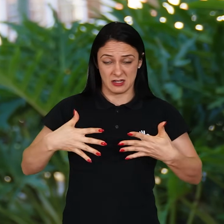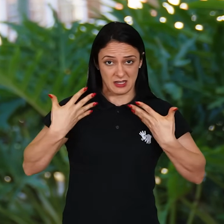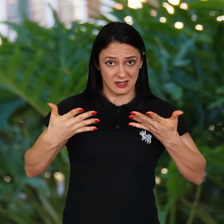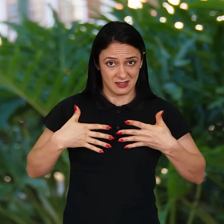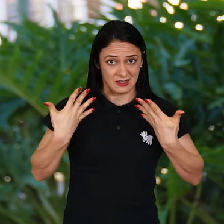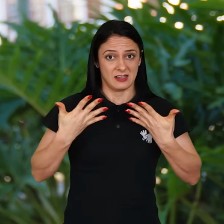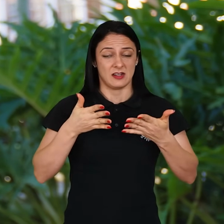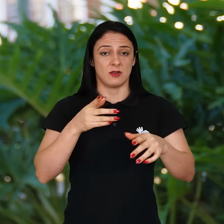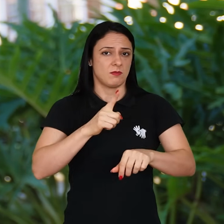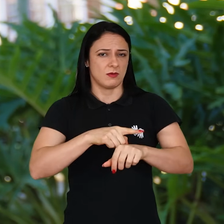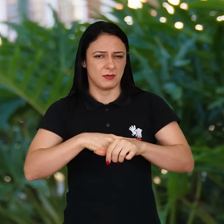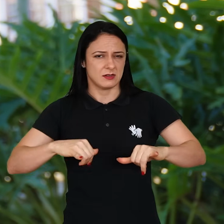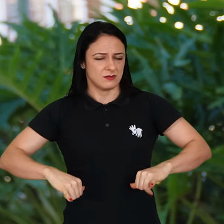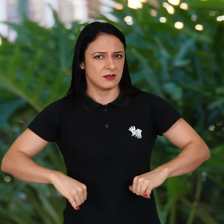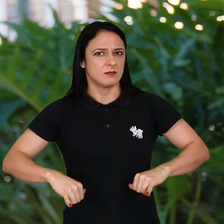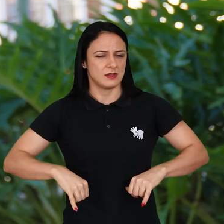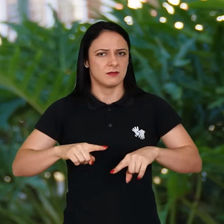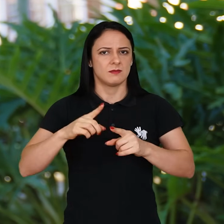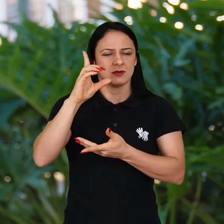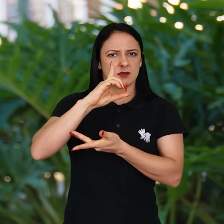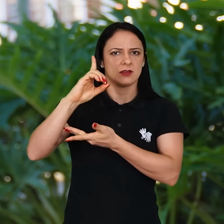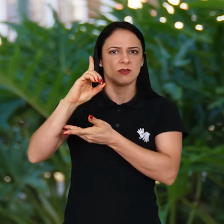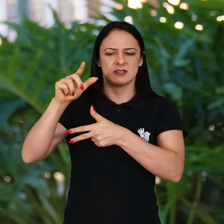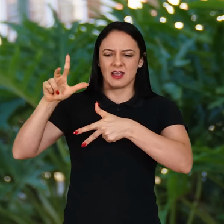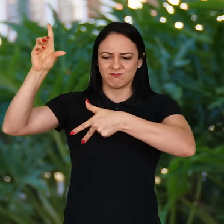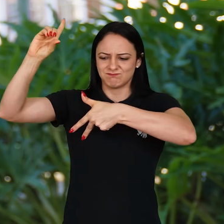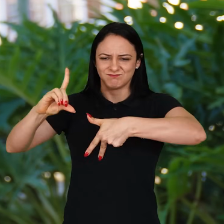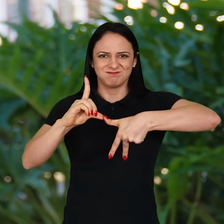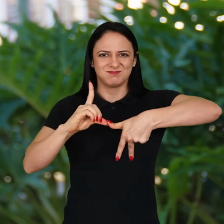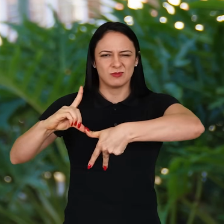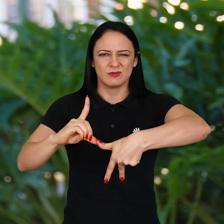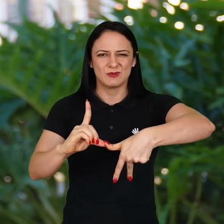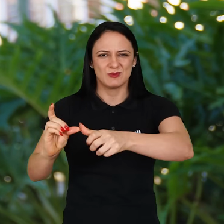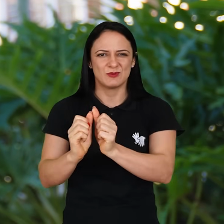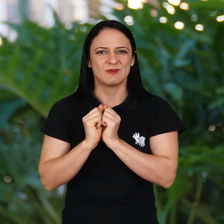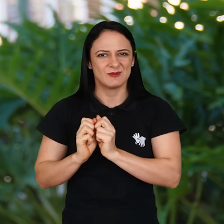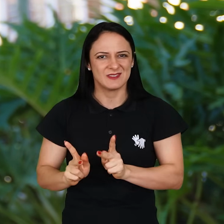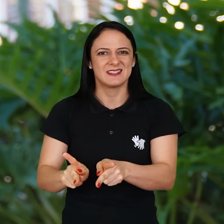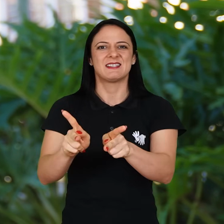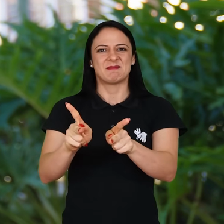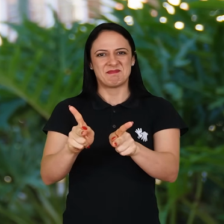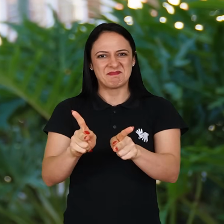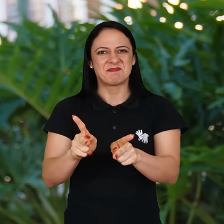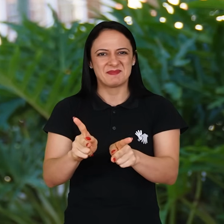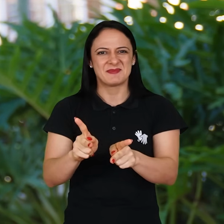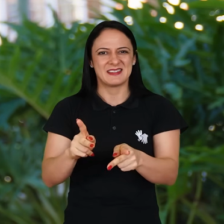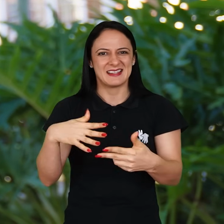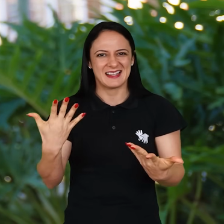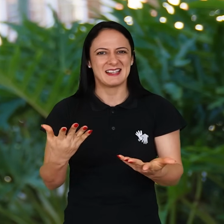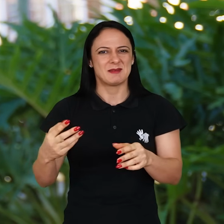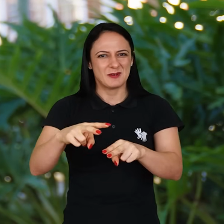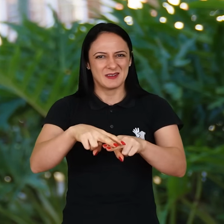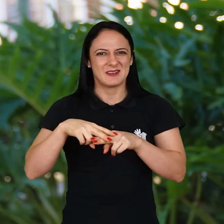sofrimentos, às nossas dificuldades, tribulações, ou seja, um Deus que caminha conosco e de fato tocou estas terras